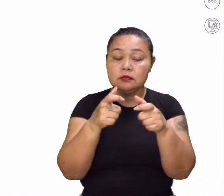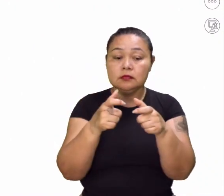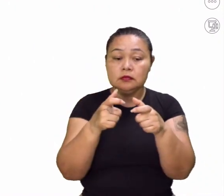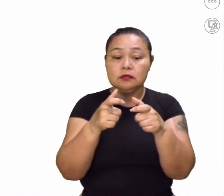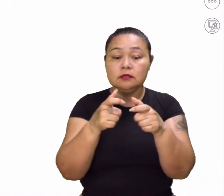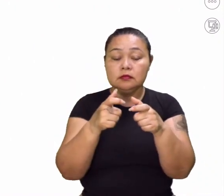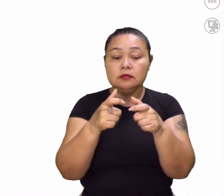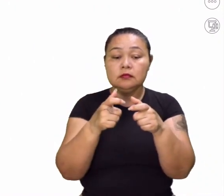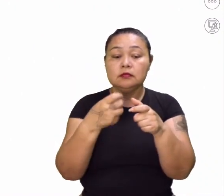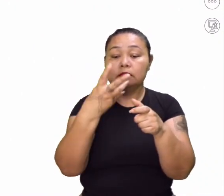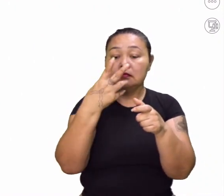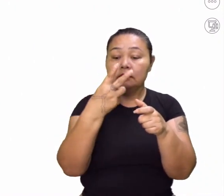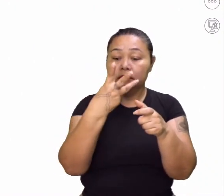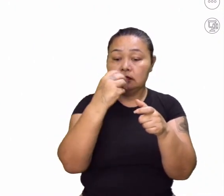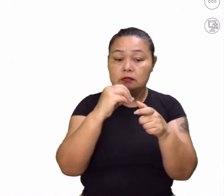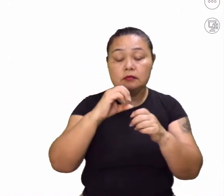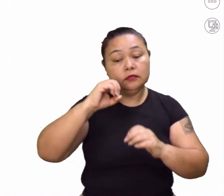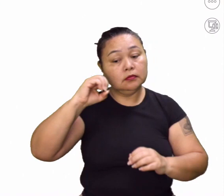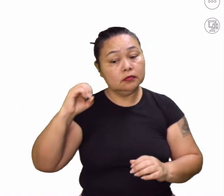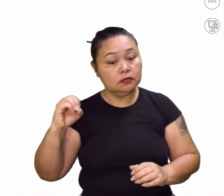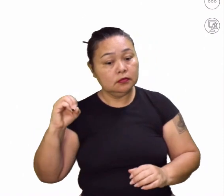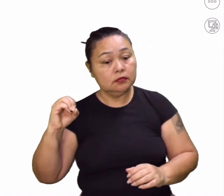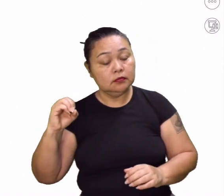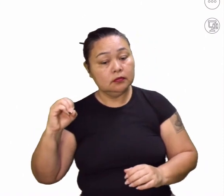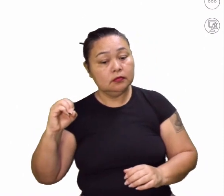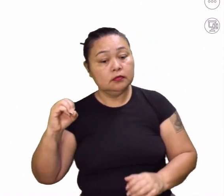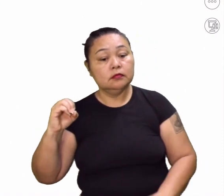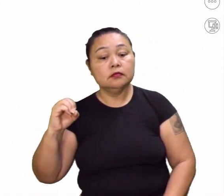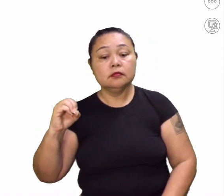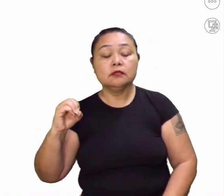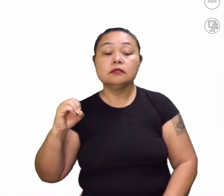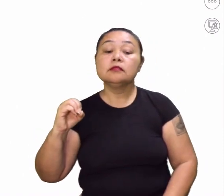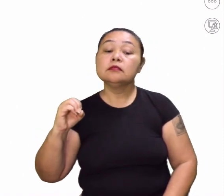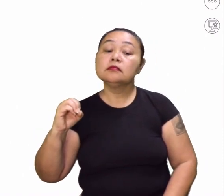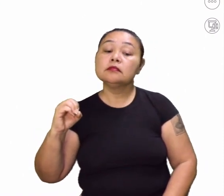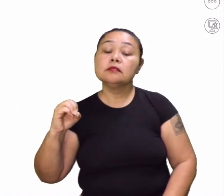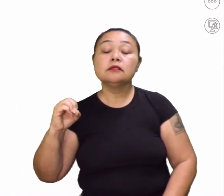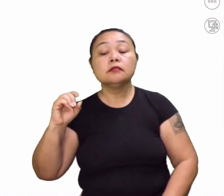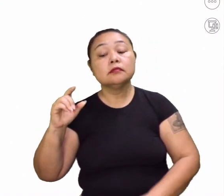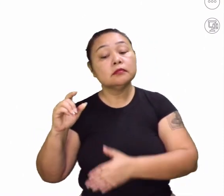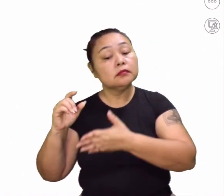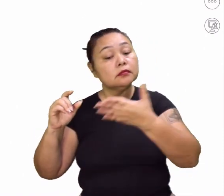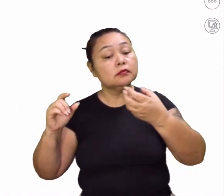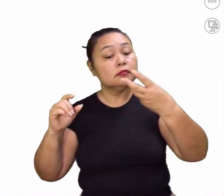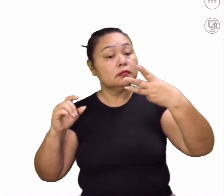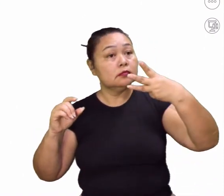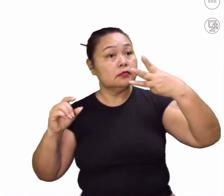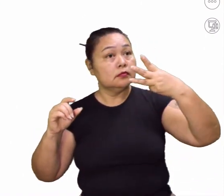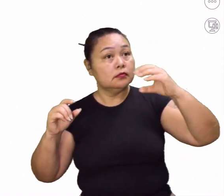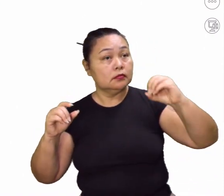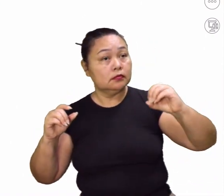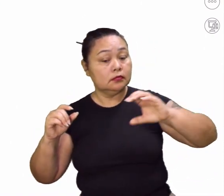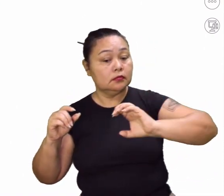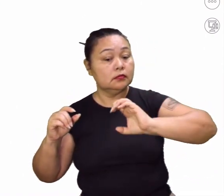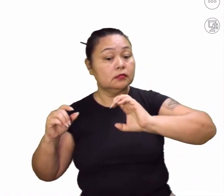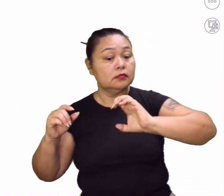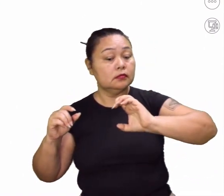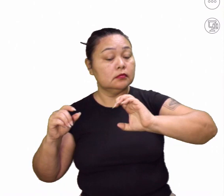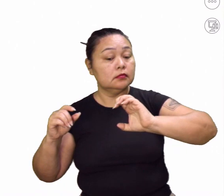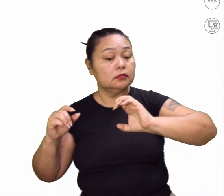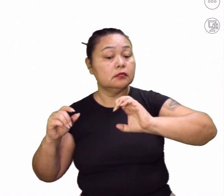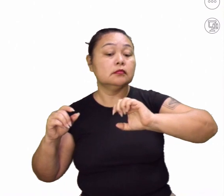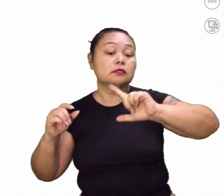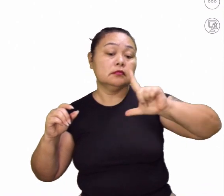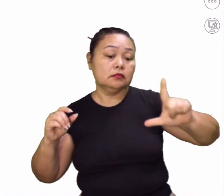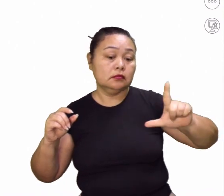que está a 30 graus a oeste, certo? E a outra parte está localizado 30 graus